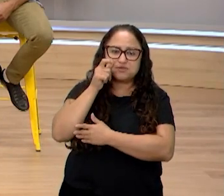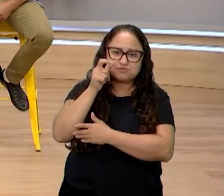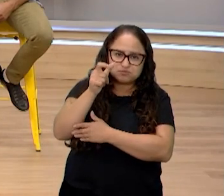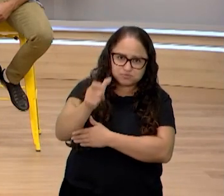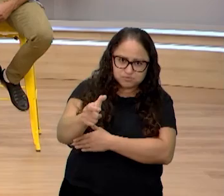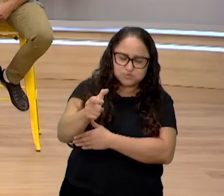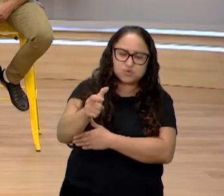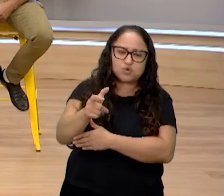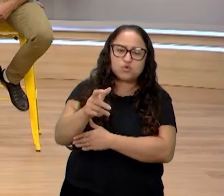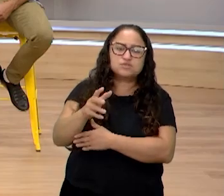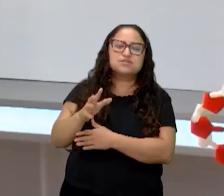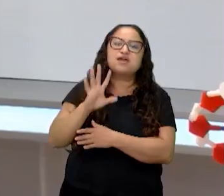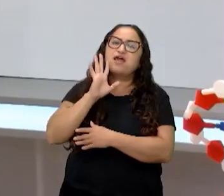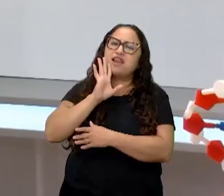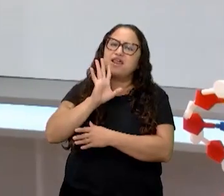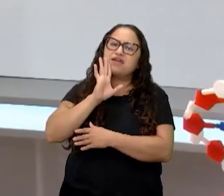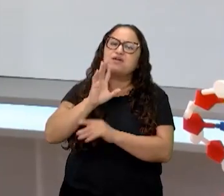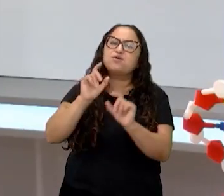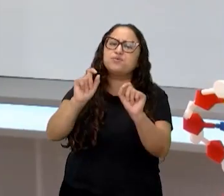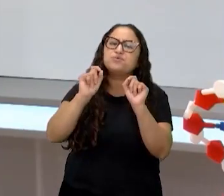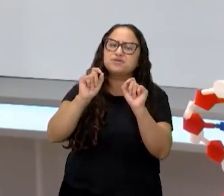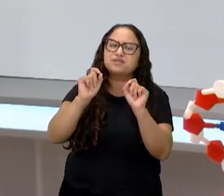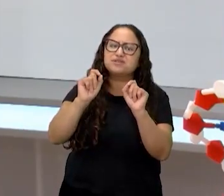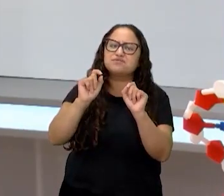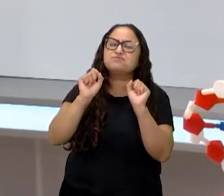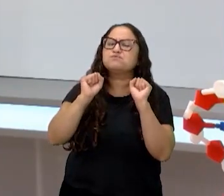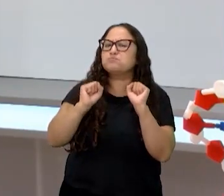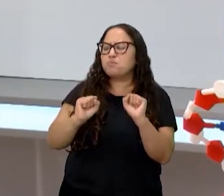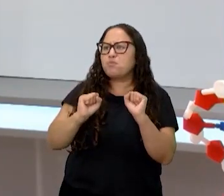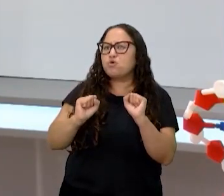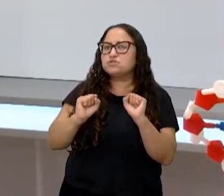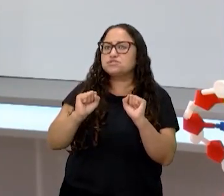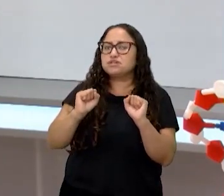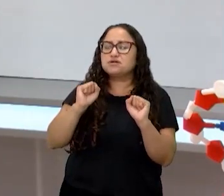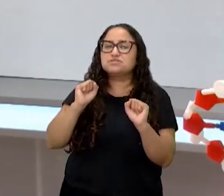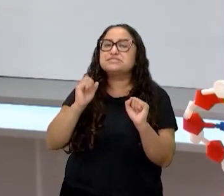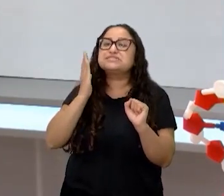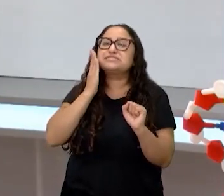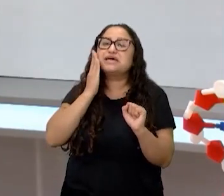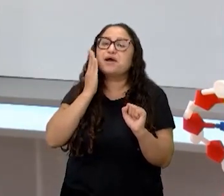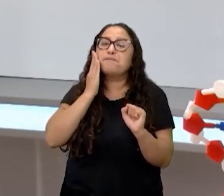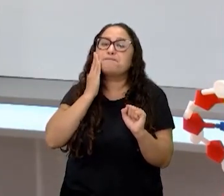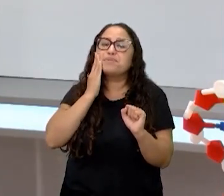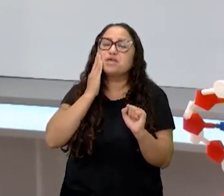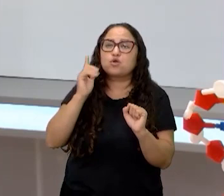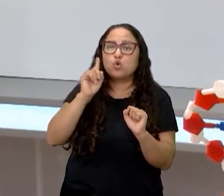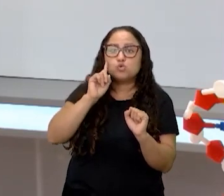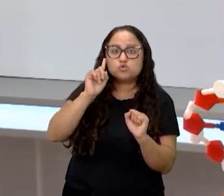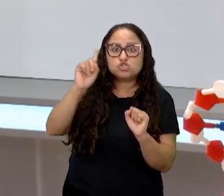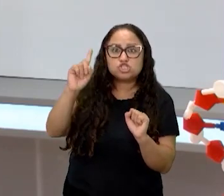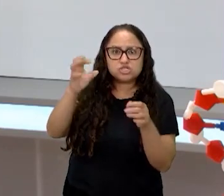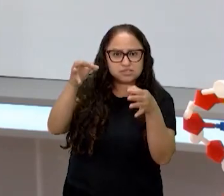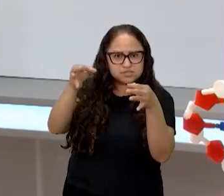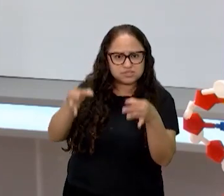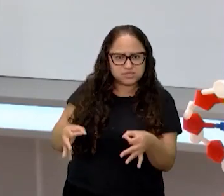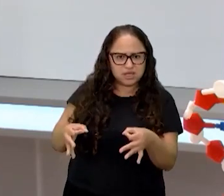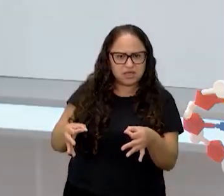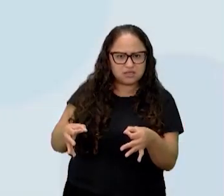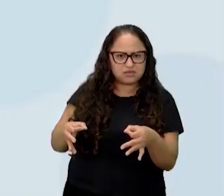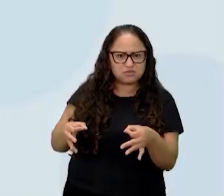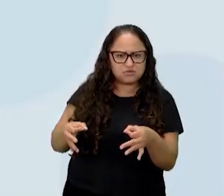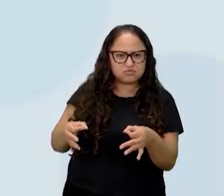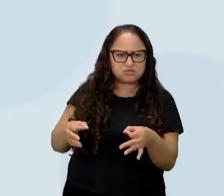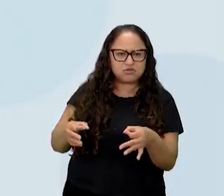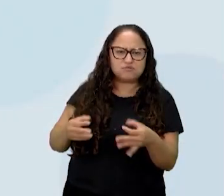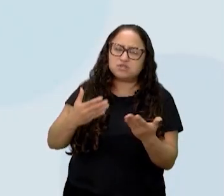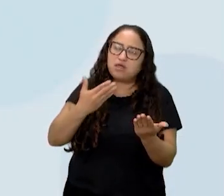as nossas aulas, super bacana que você, então, identifique a aula aí com data e título, para que você não se perca